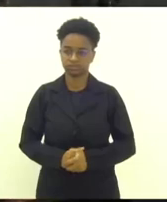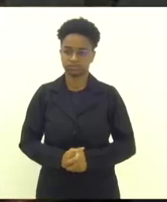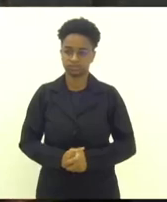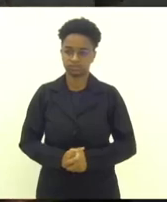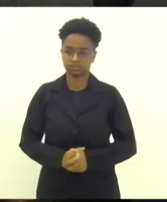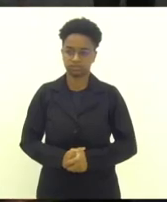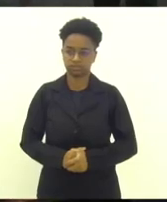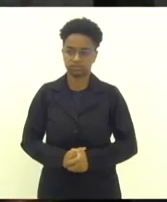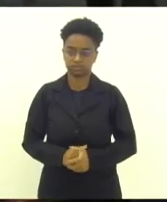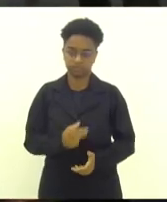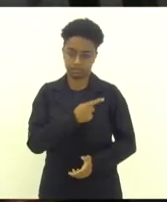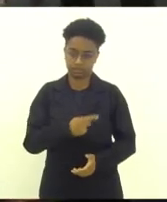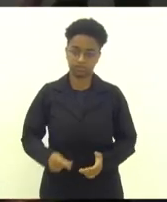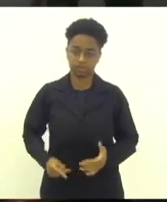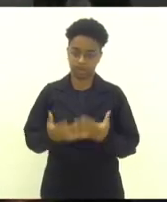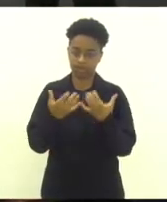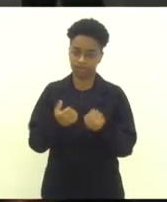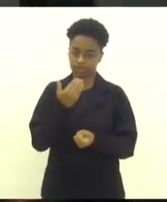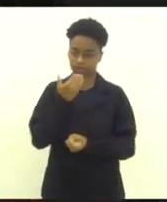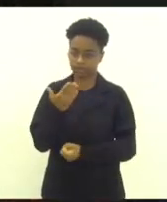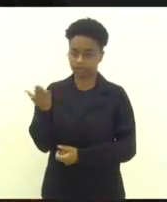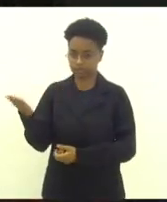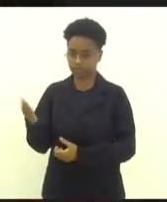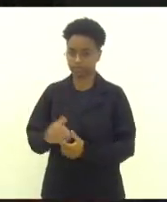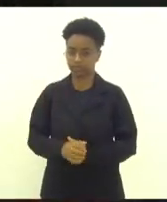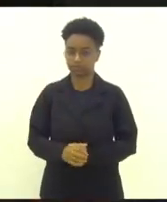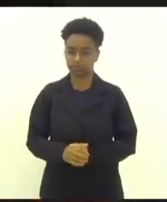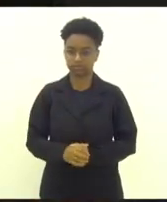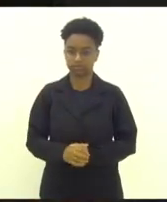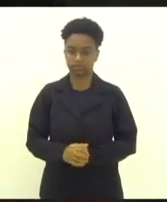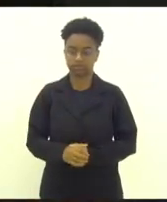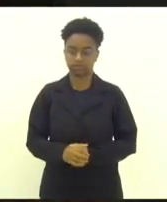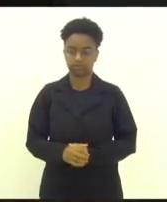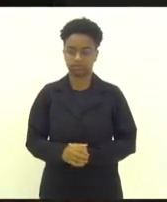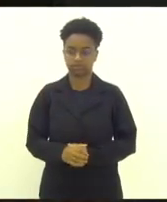a presidência prefere pedido de vossa excelência Deputado Luiz então